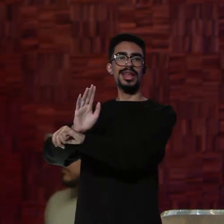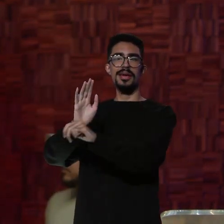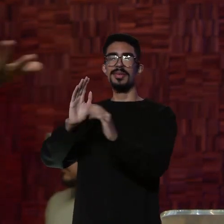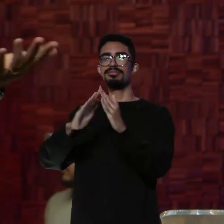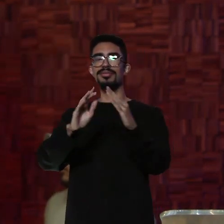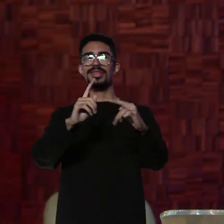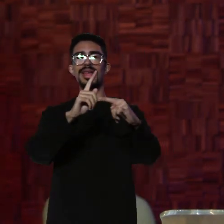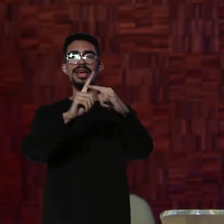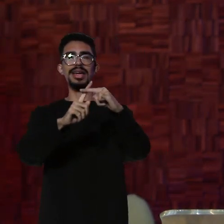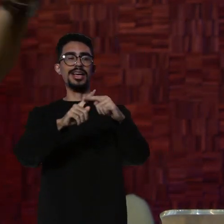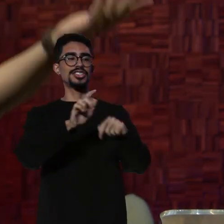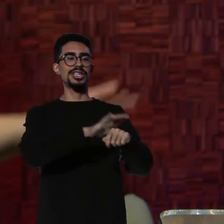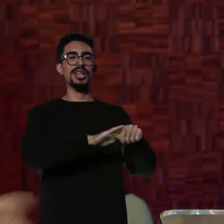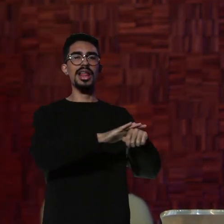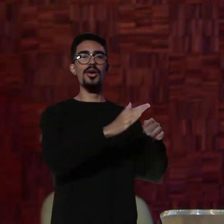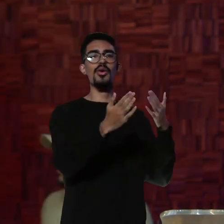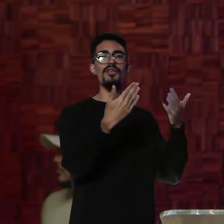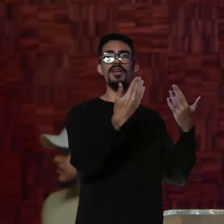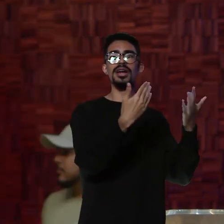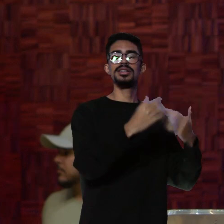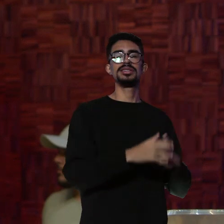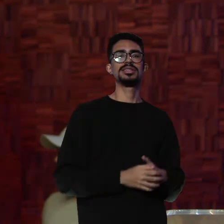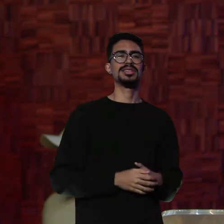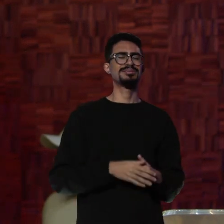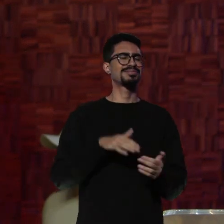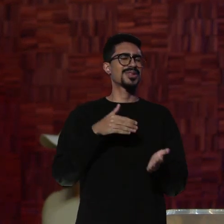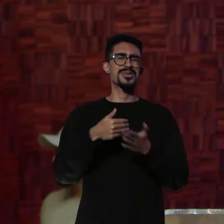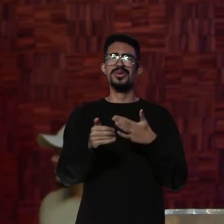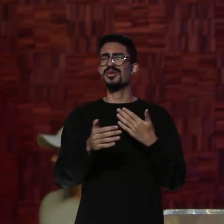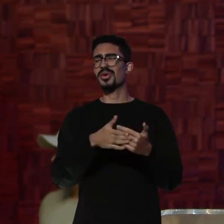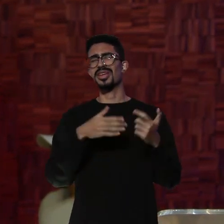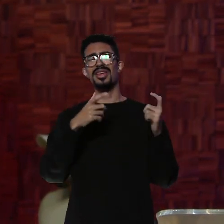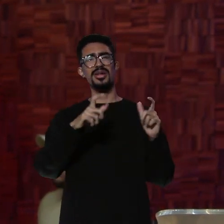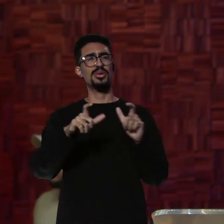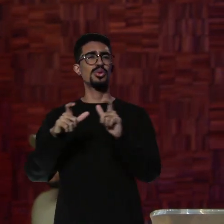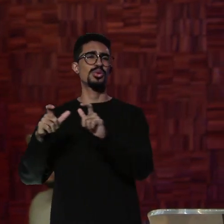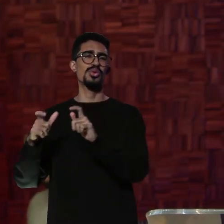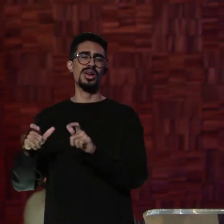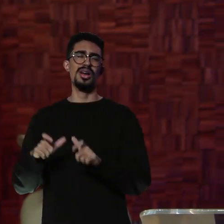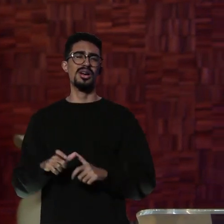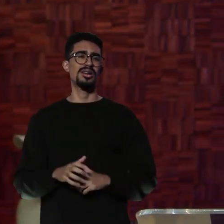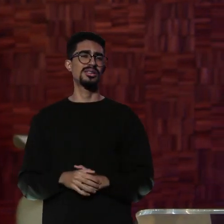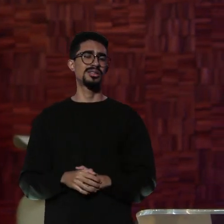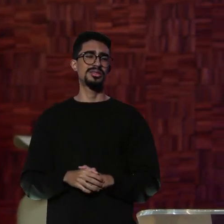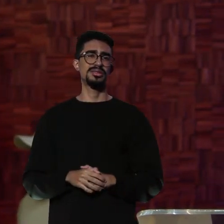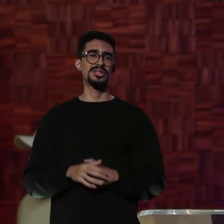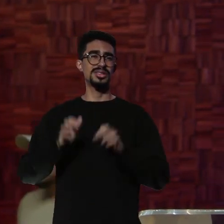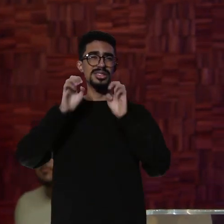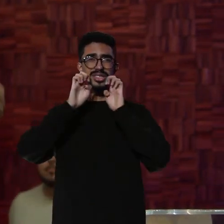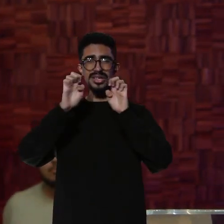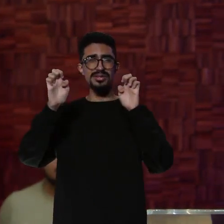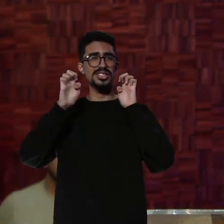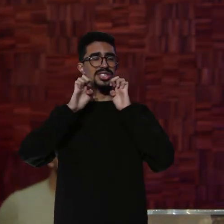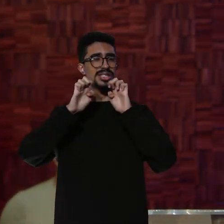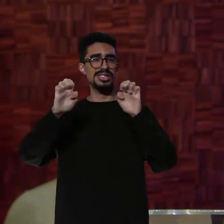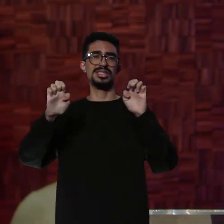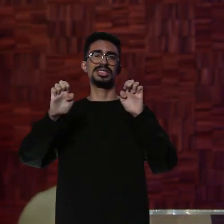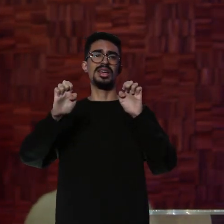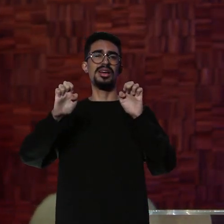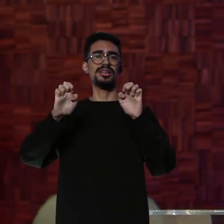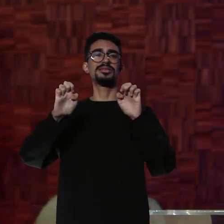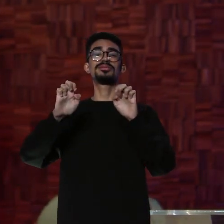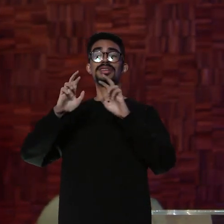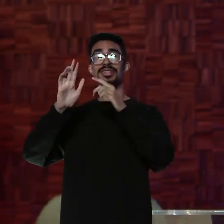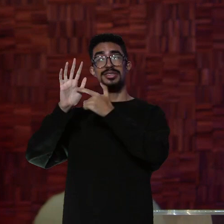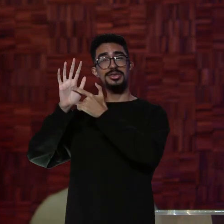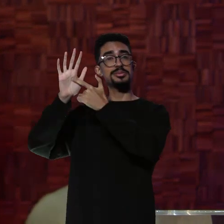numa conversa à mesa ou qualquer outro lugar. Não só de anunciar o evangelho, mas de mostrar que o reino